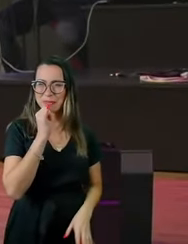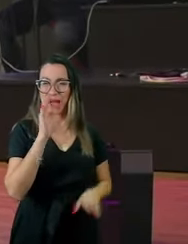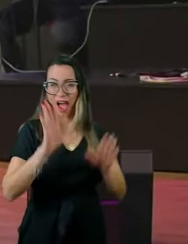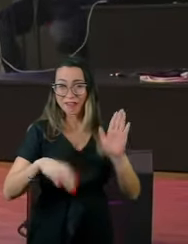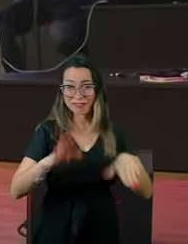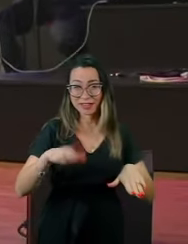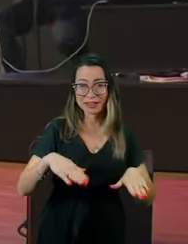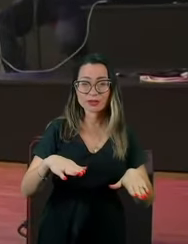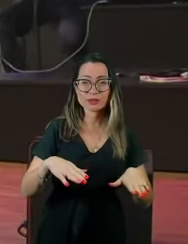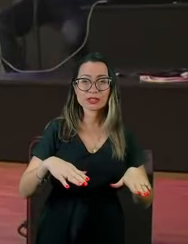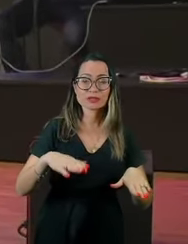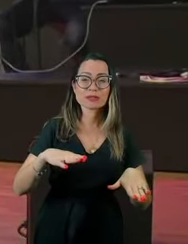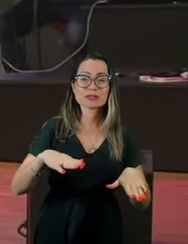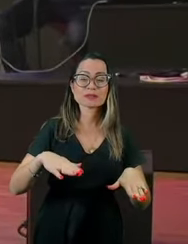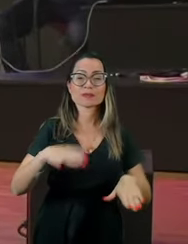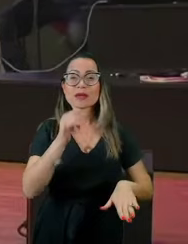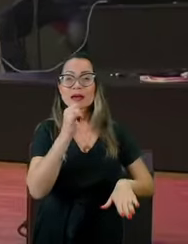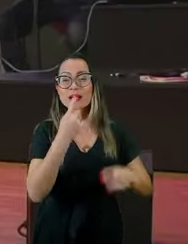começam a falar.